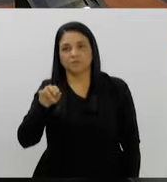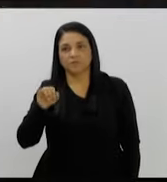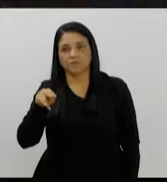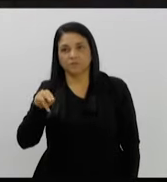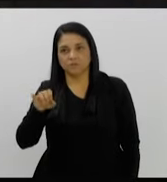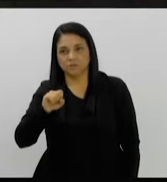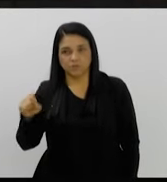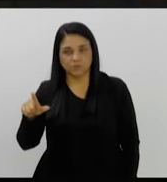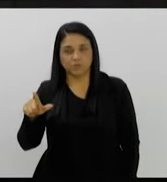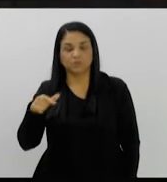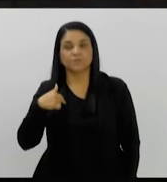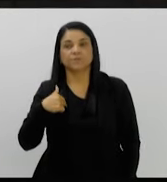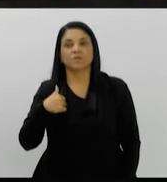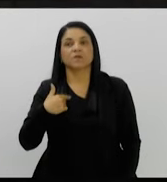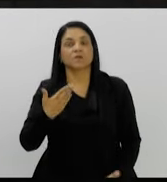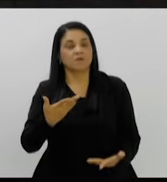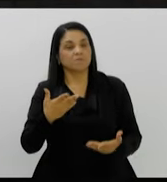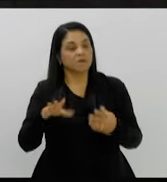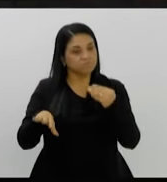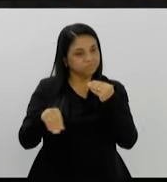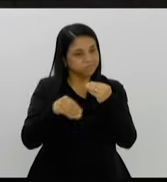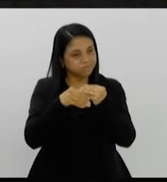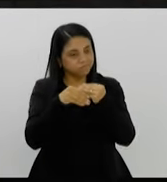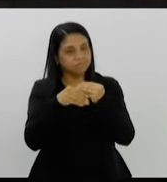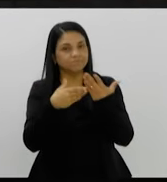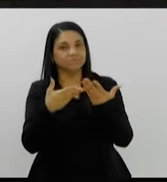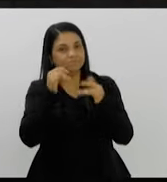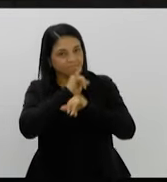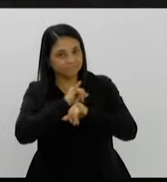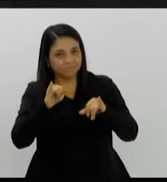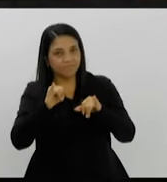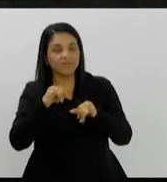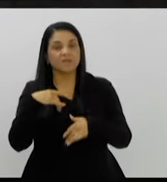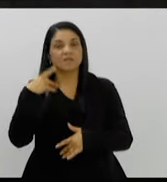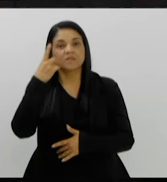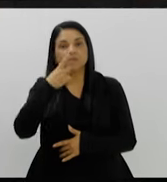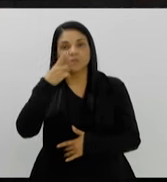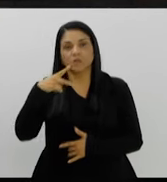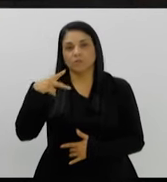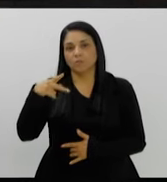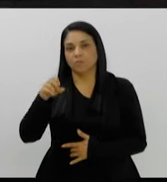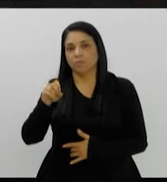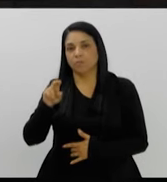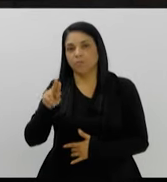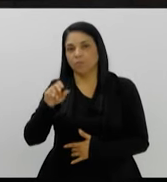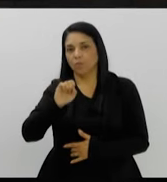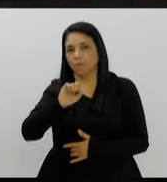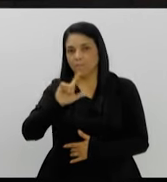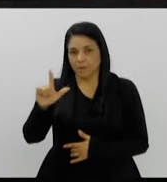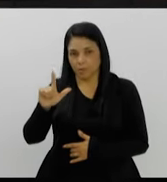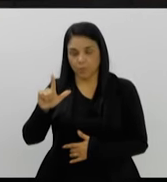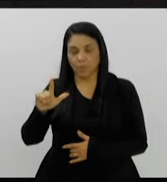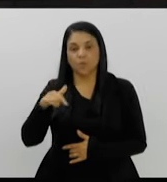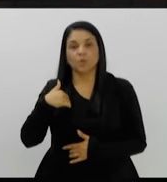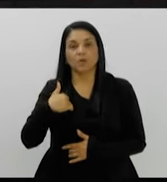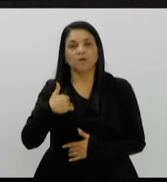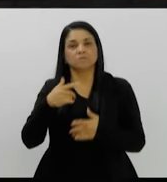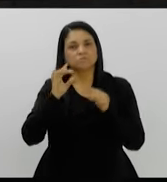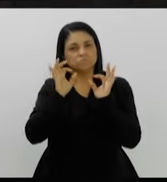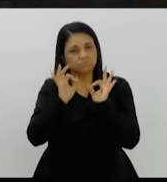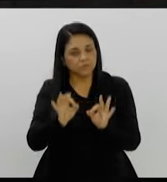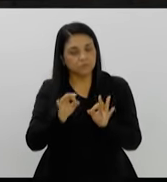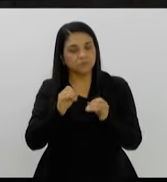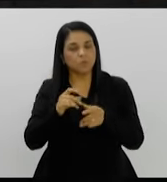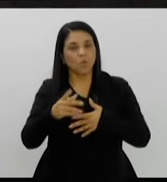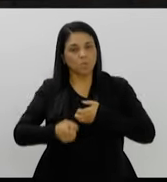só para para salientar deputado eh da mesma forma que eu me